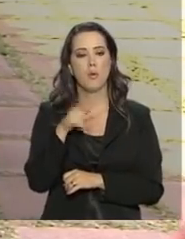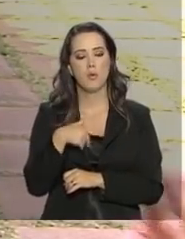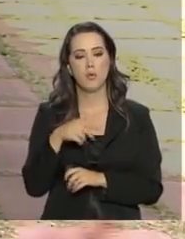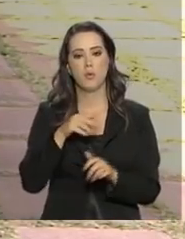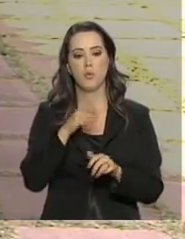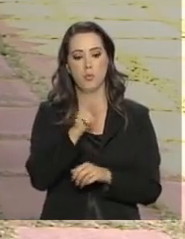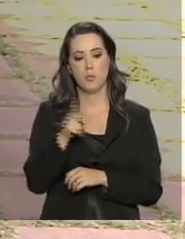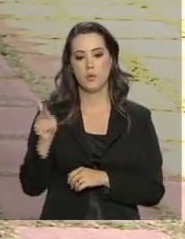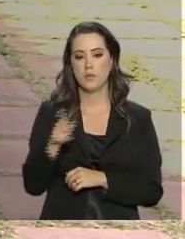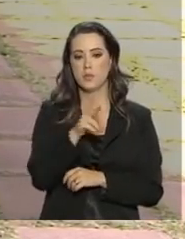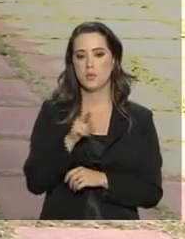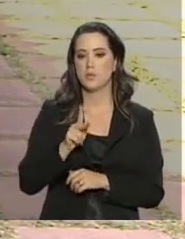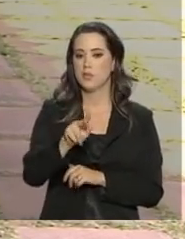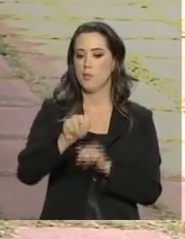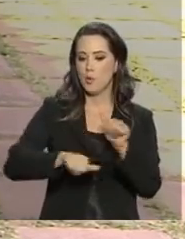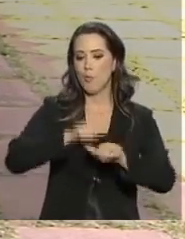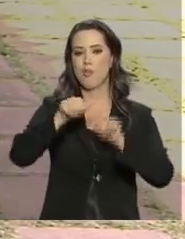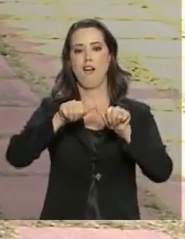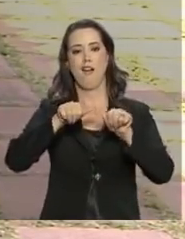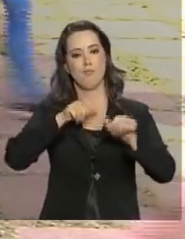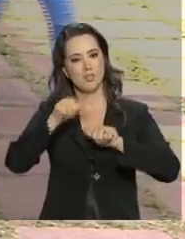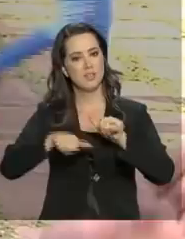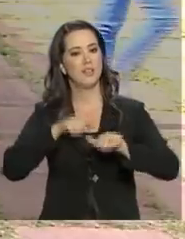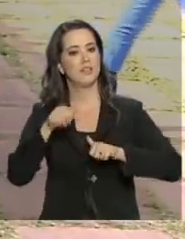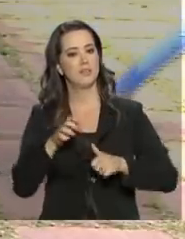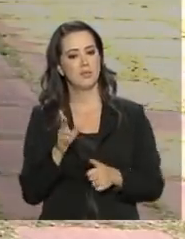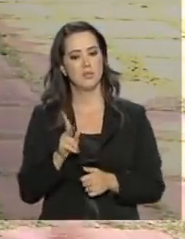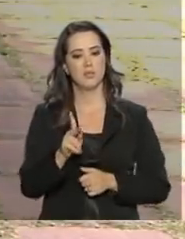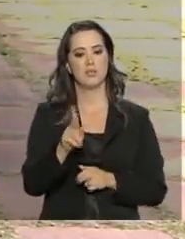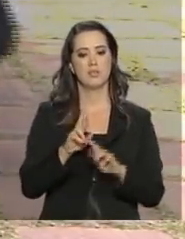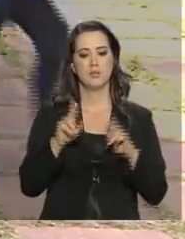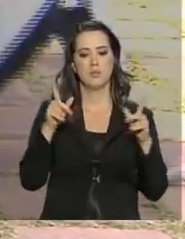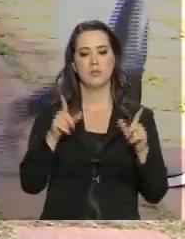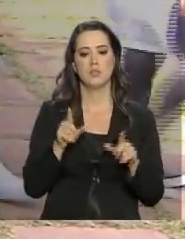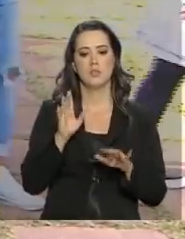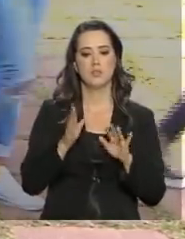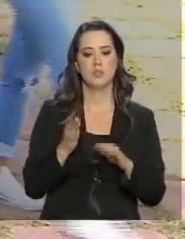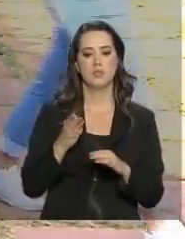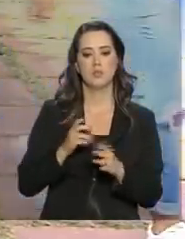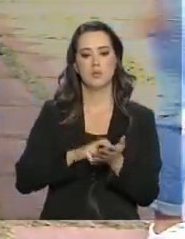mudar o foco para a gente não ficar sempre na mesma coisa tanto de manhã quanto à tarde